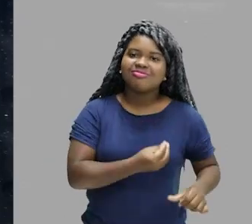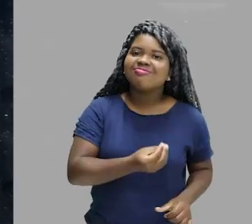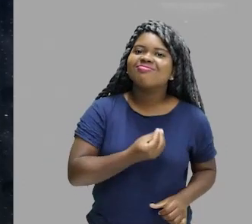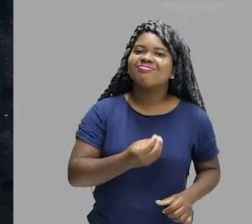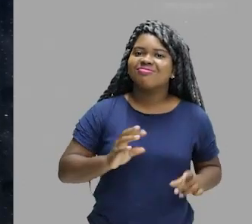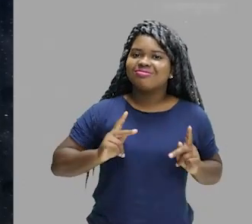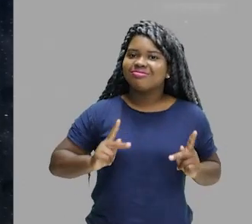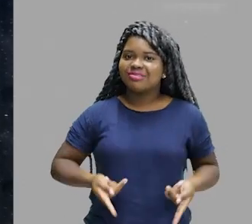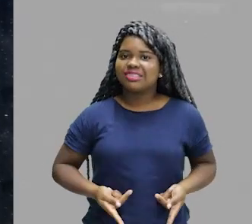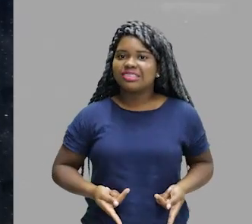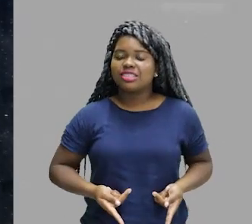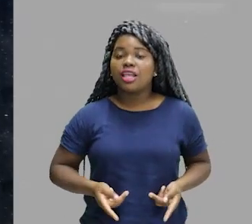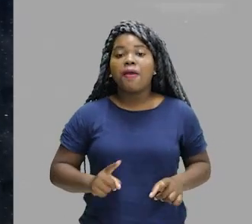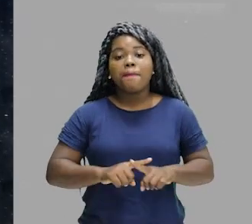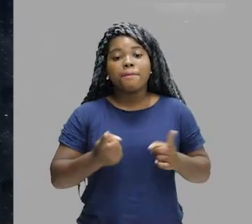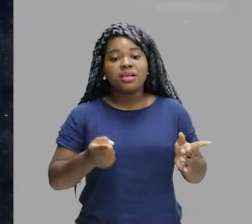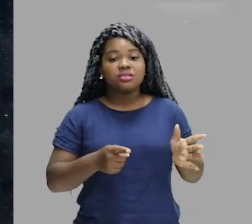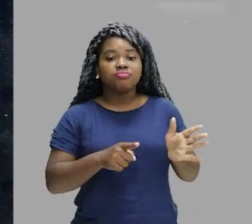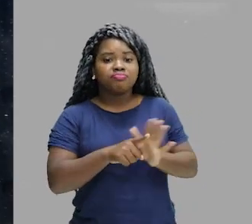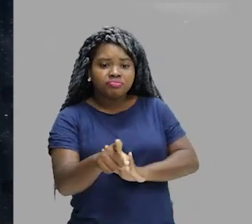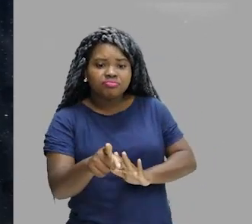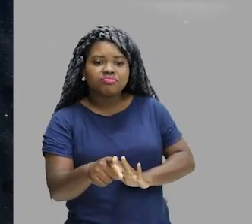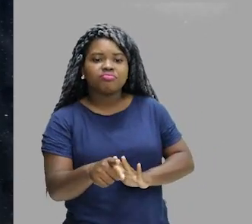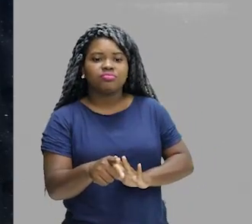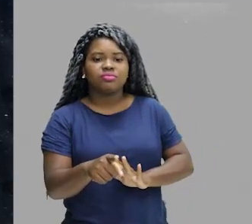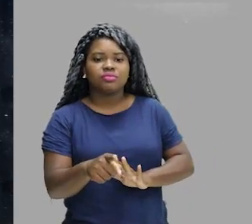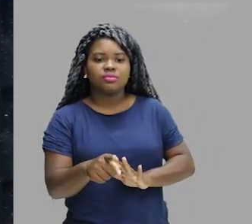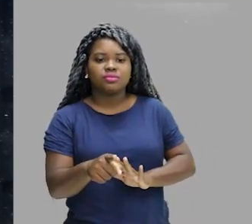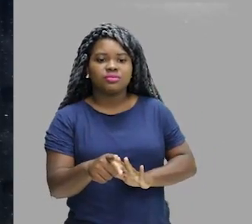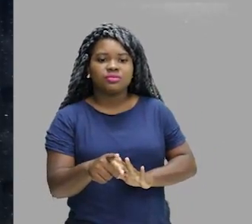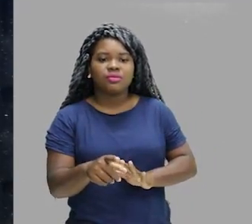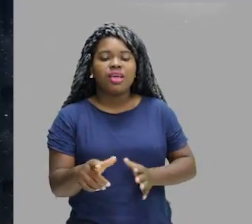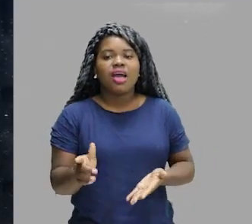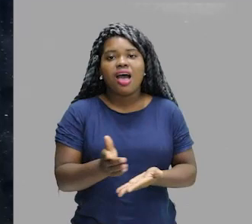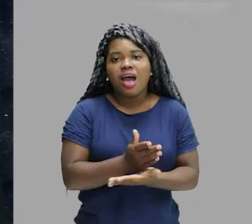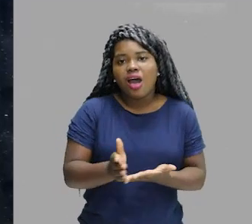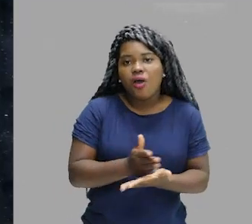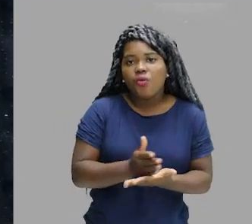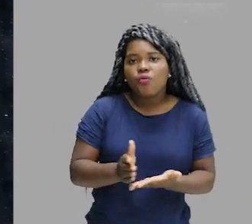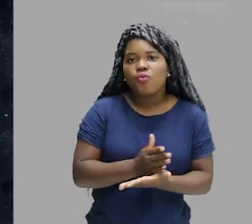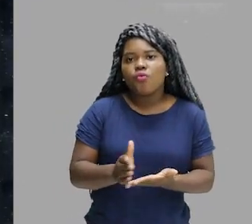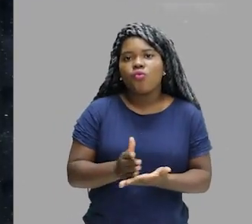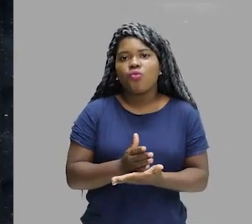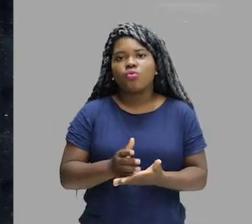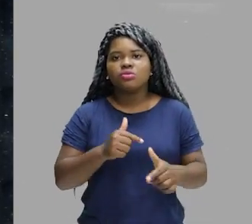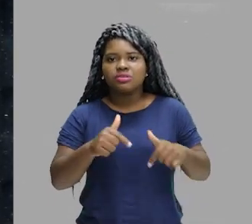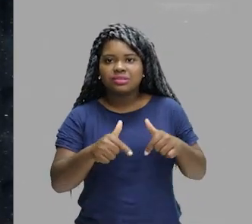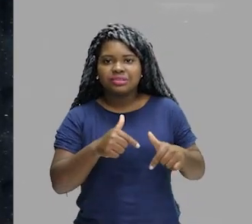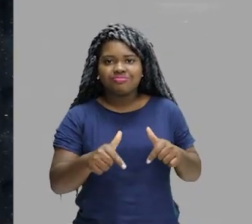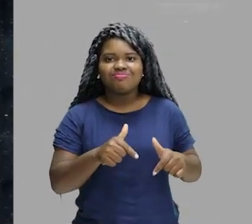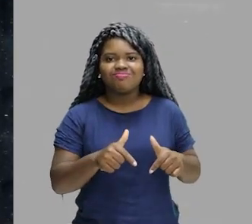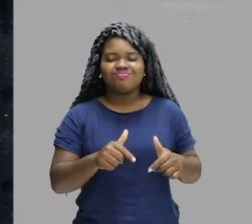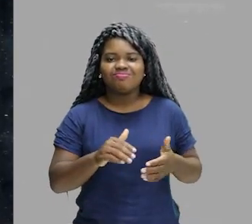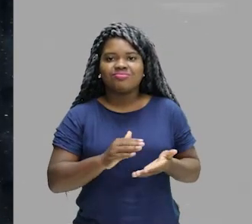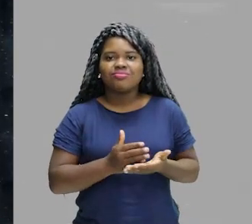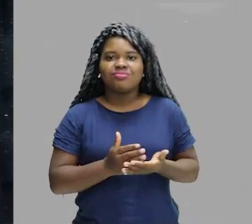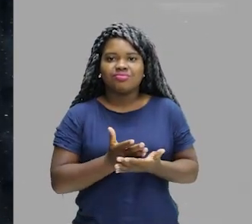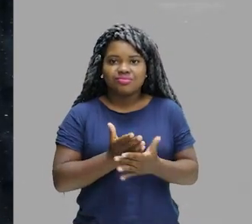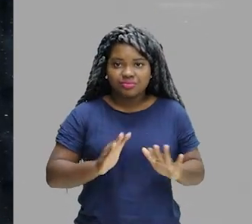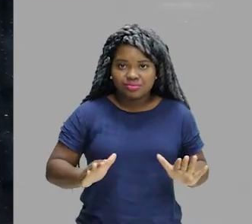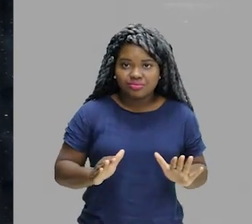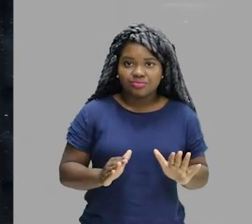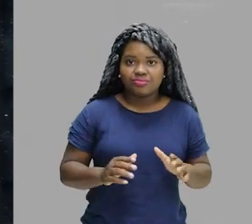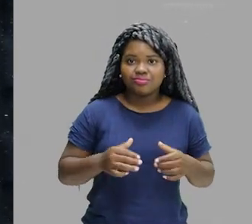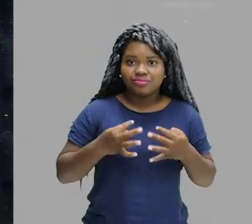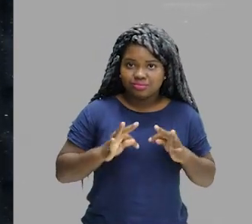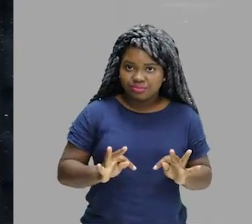algumas profissões deixaram de existir com a tecnologia? Sim, mas também outras surgiram, né? Pintura grega. A gente vai falar